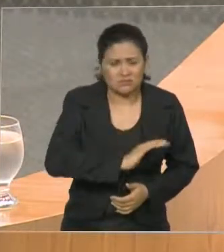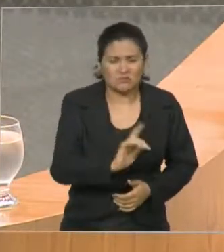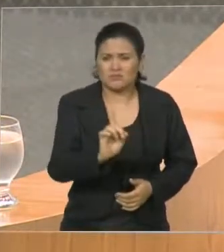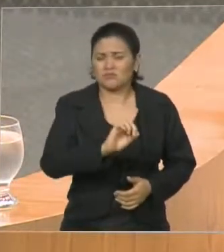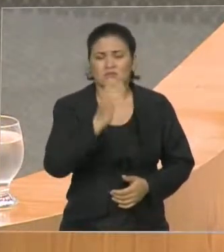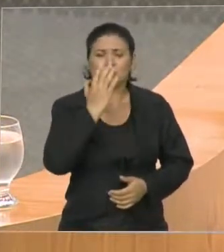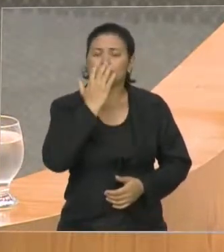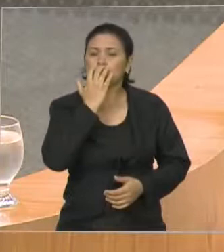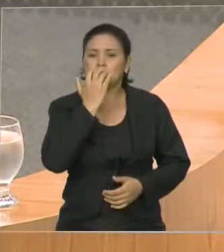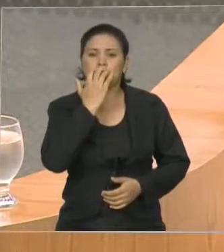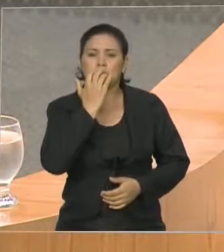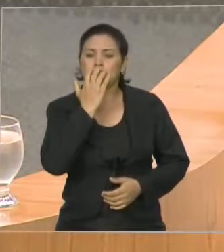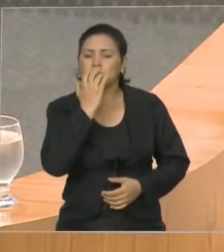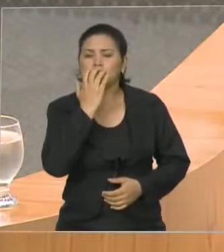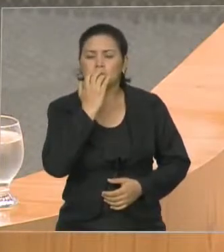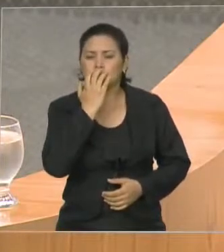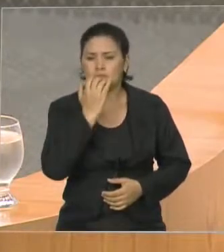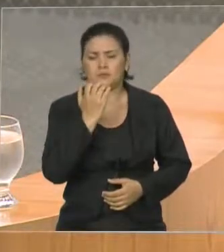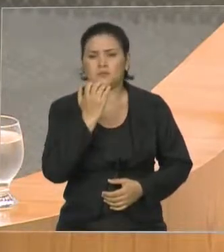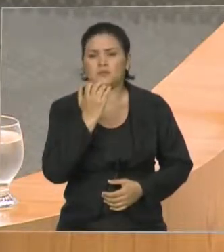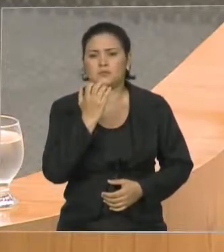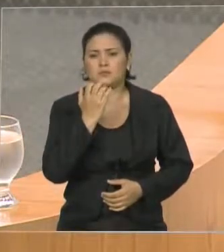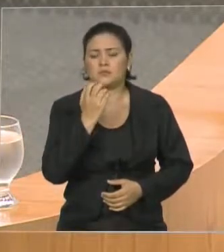E ele potencializou isso em dois momentos.